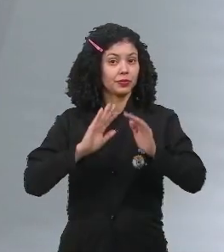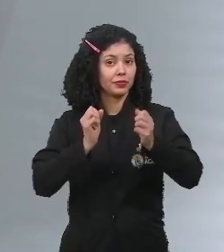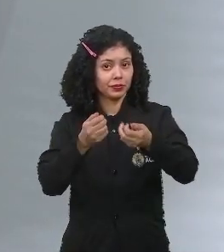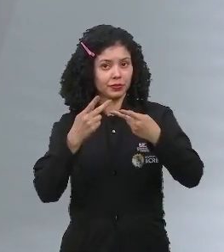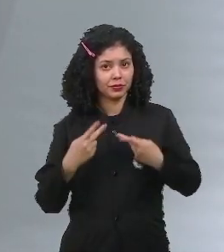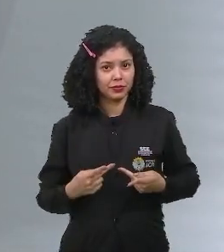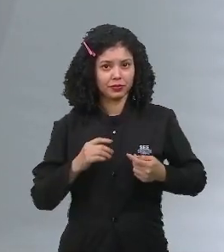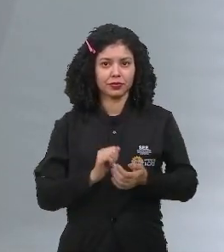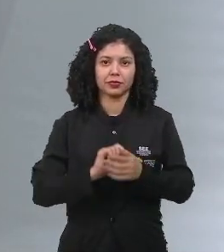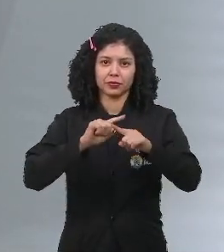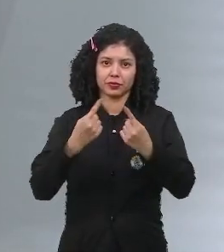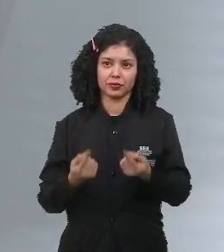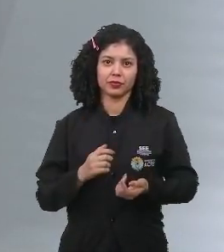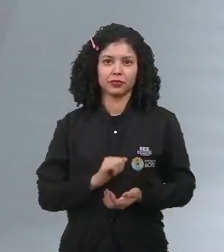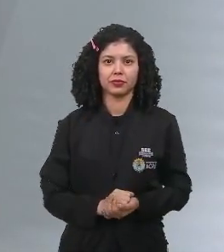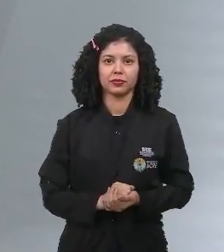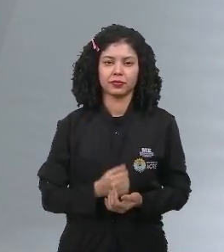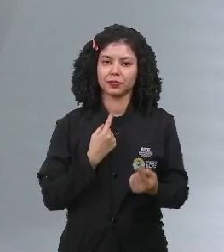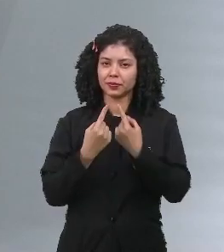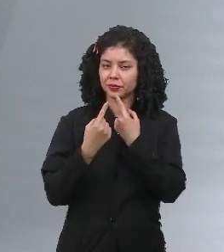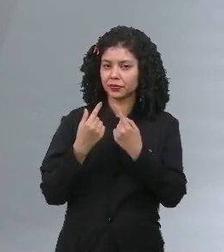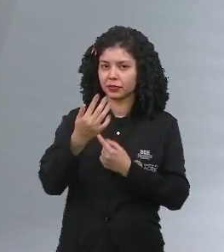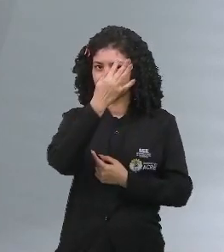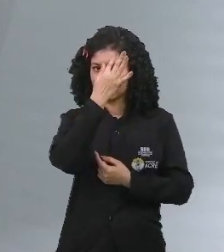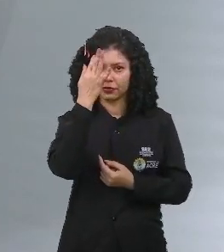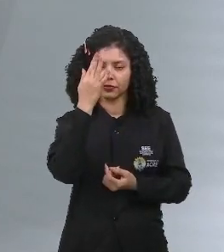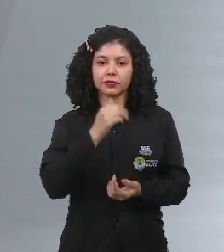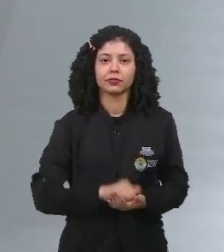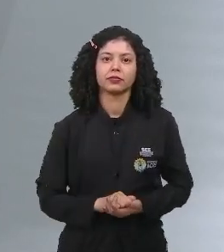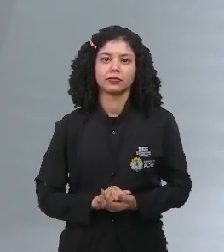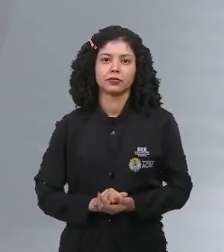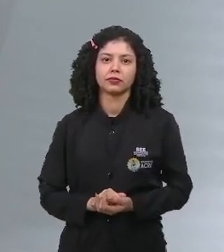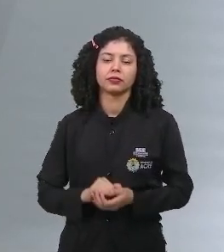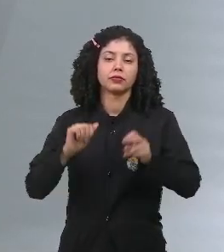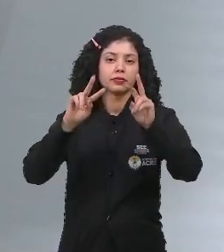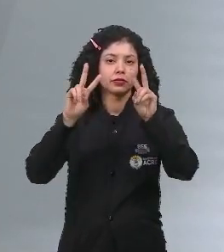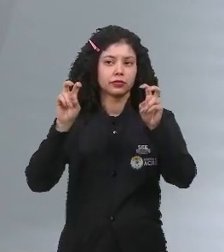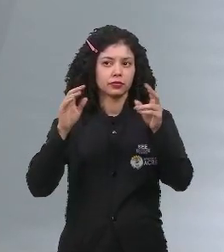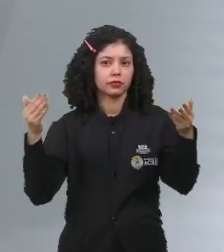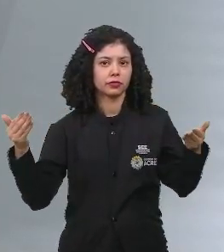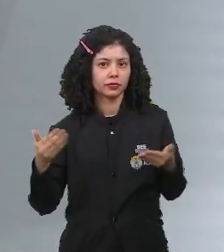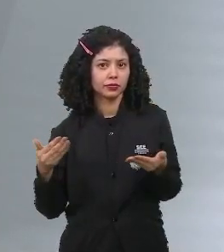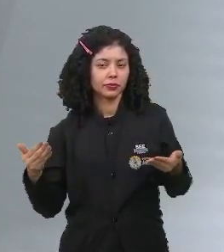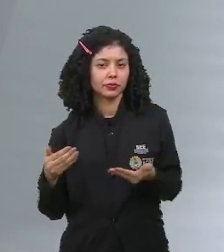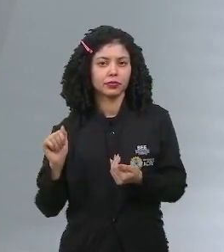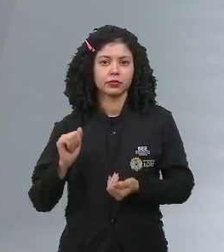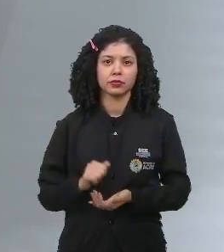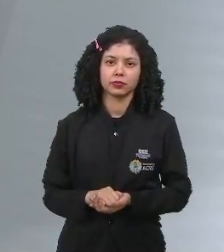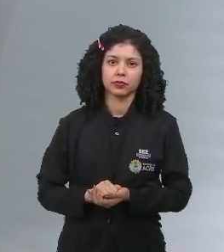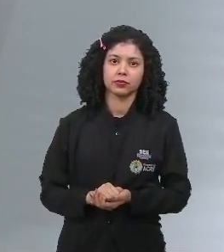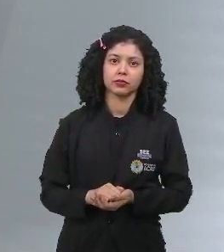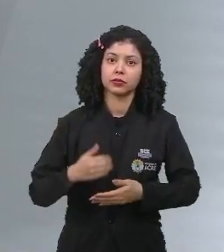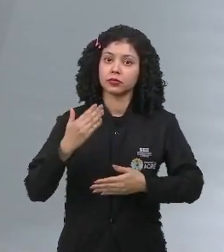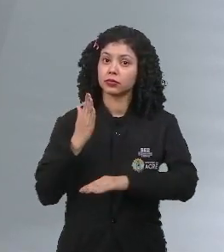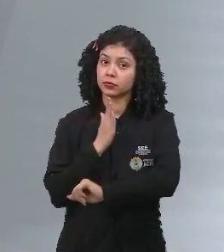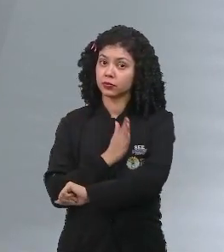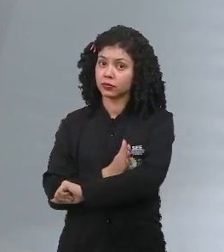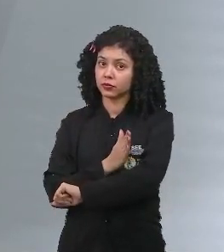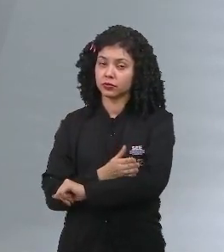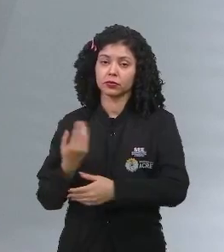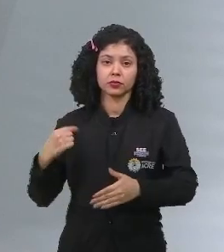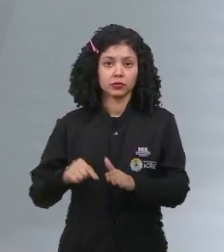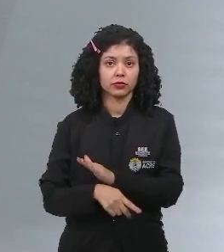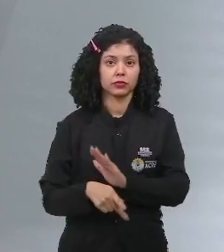bem-vindos a mais esse papo filosófico tratando hoje da filosofia moderna e